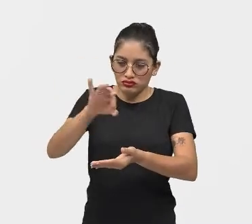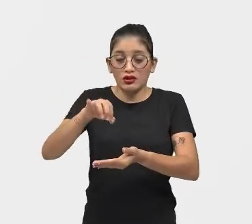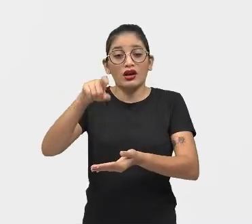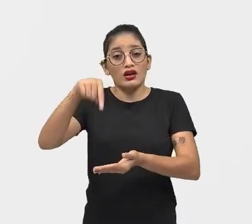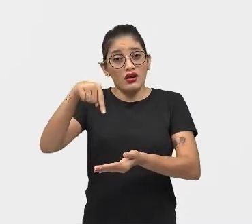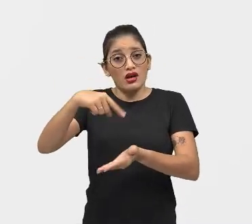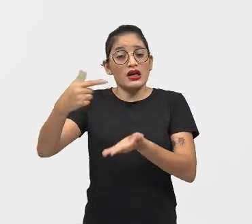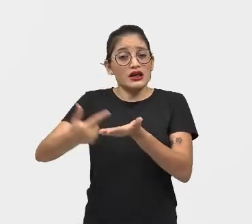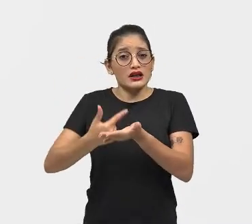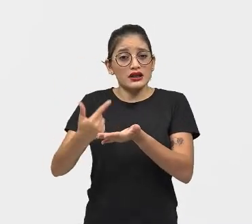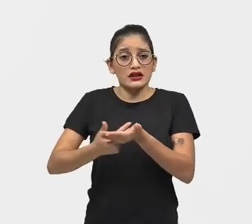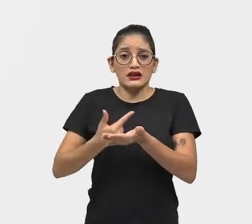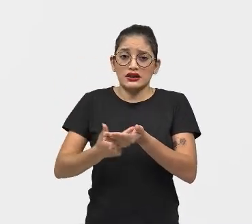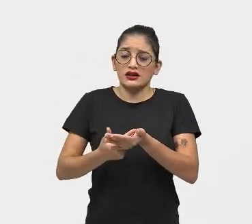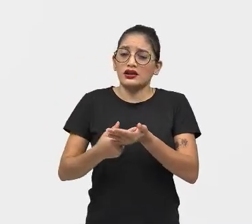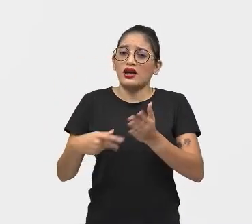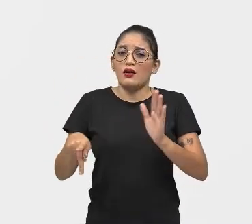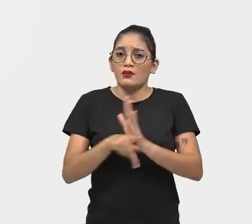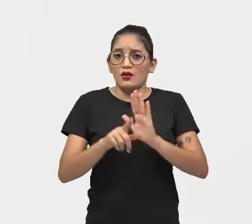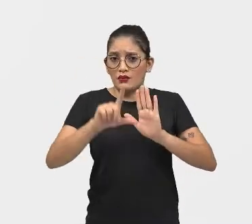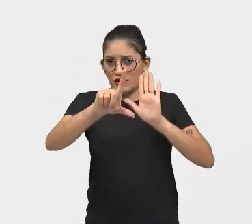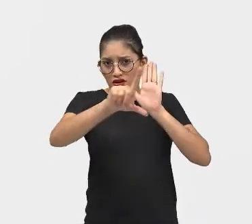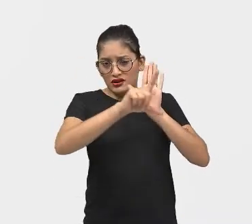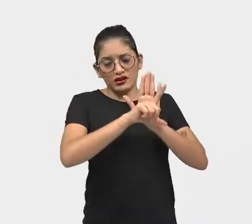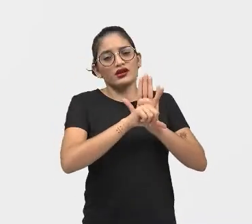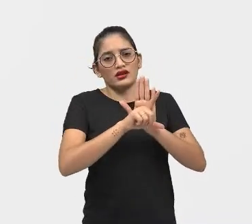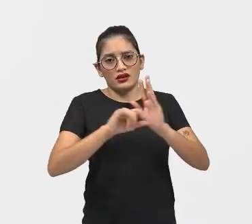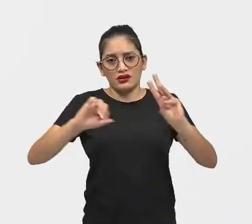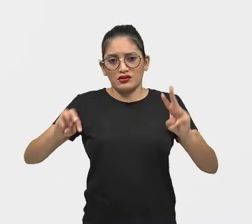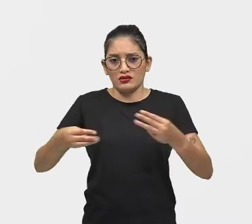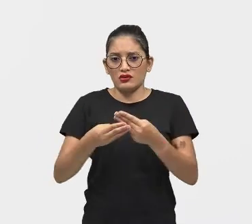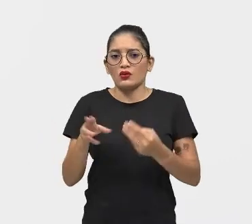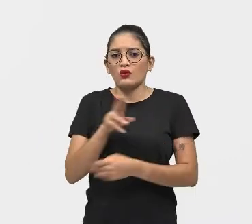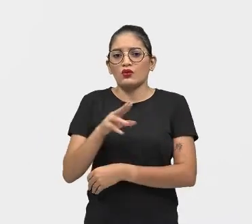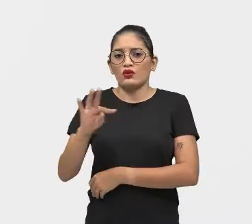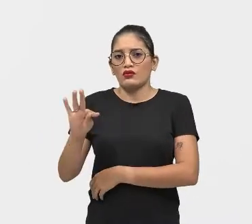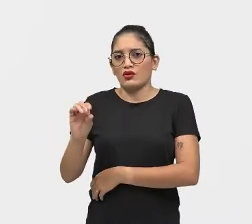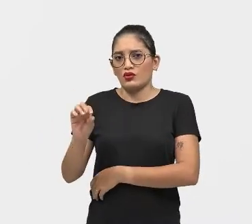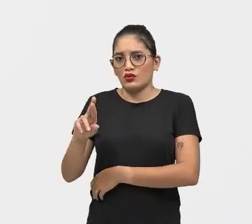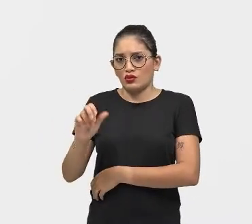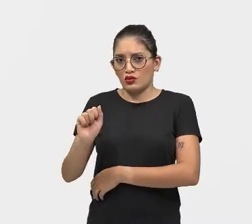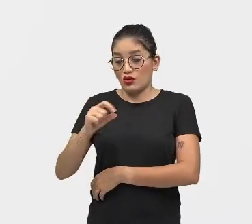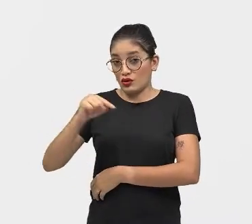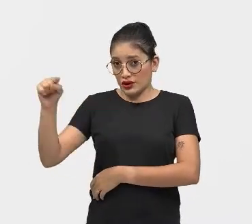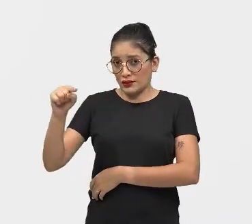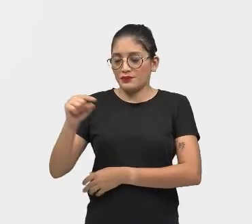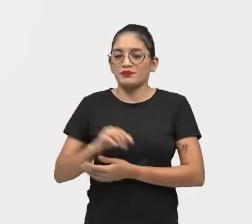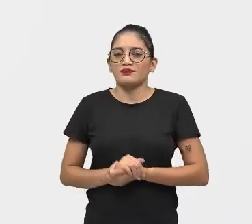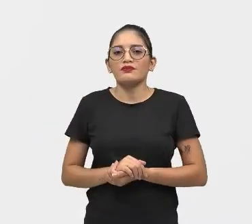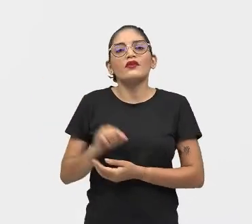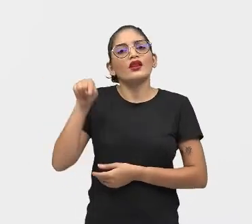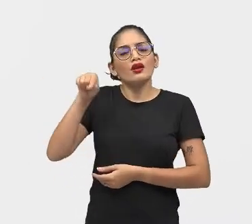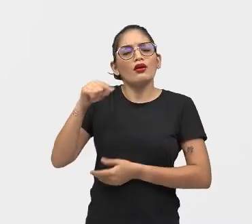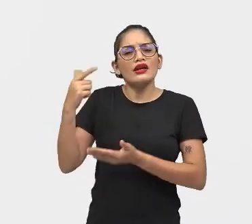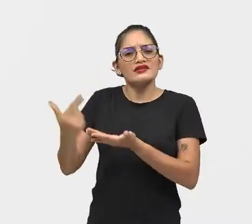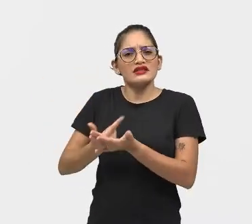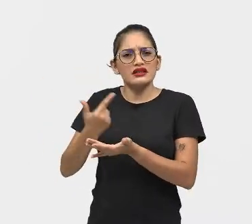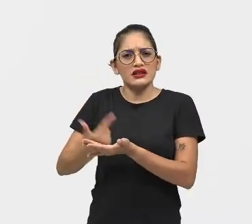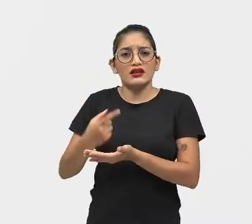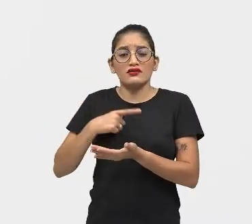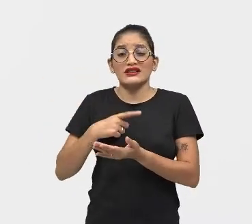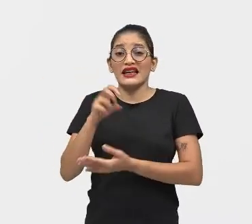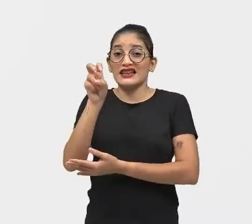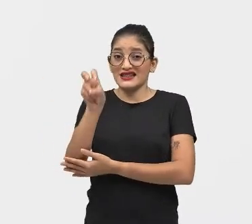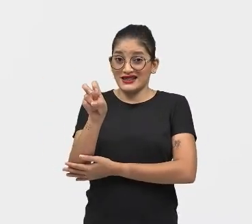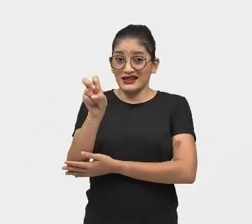Este livro são as leis do judaísmo, a Torá, certo? A Torá, ela contém